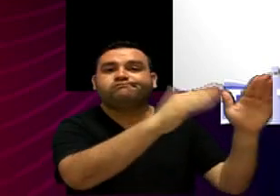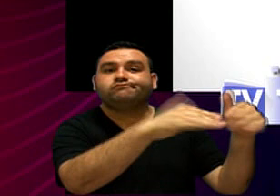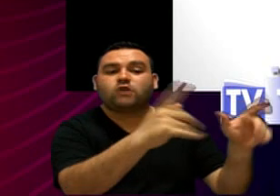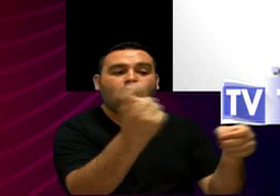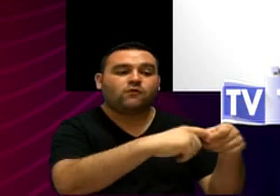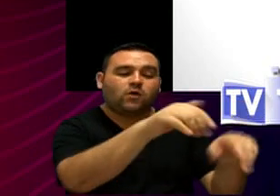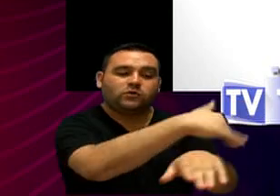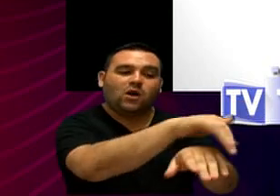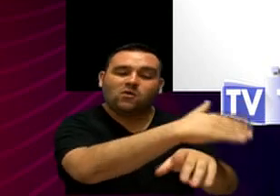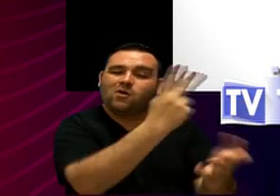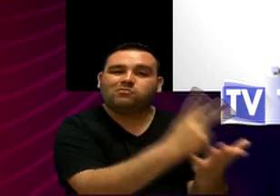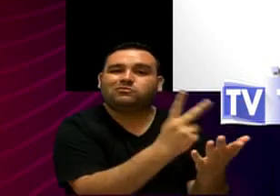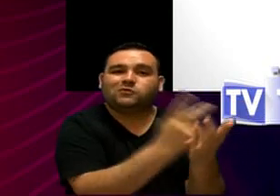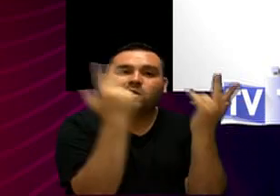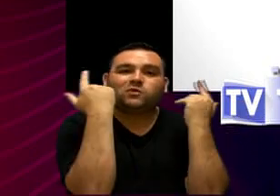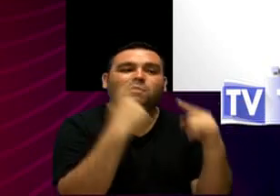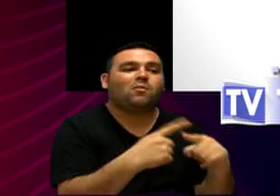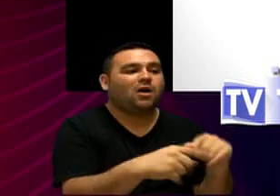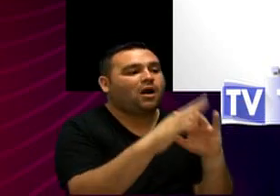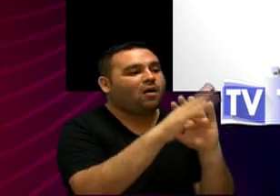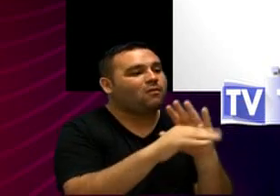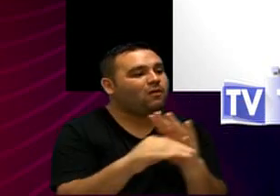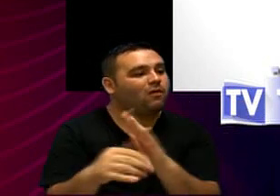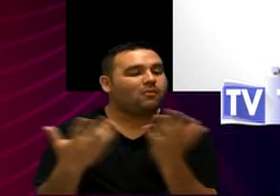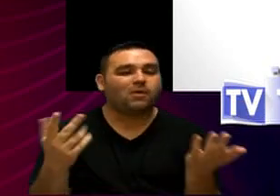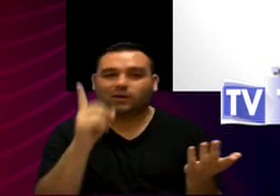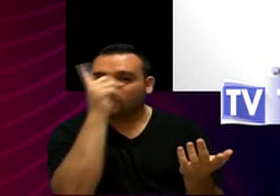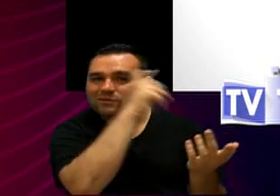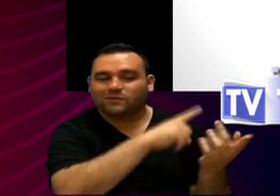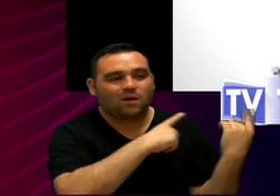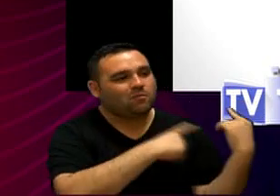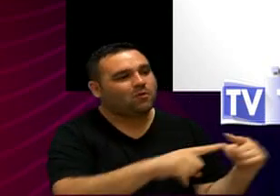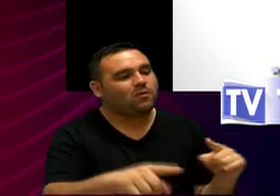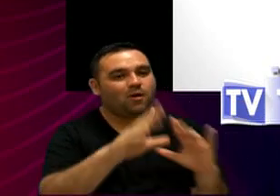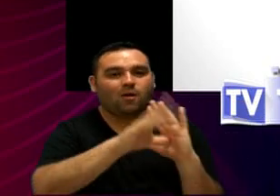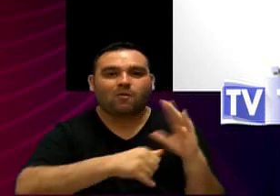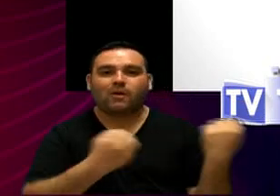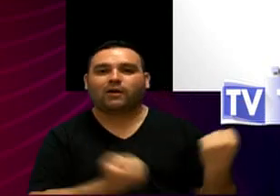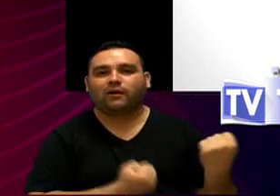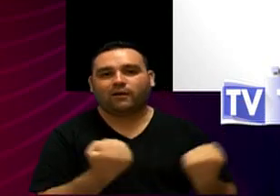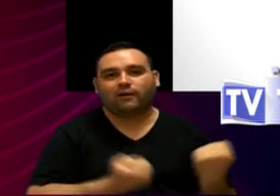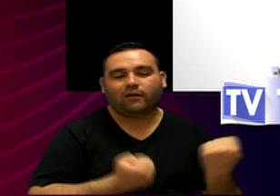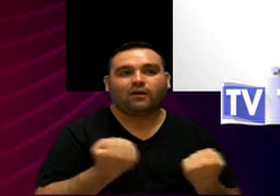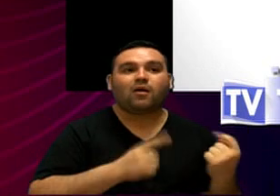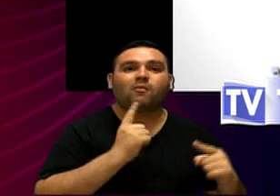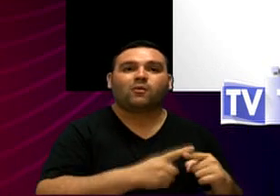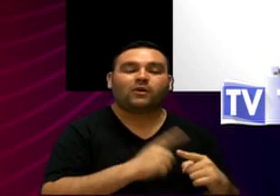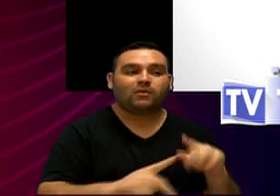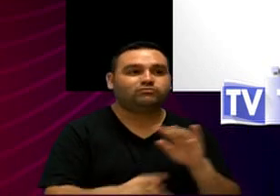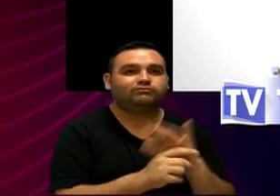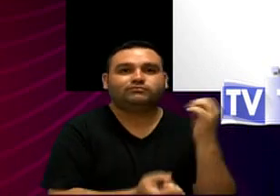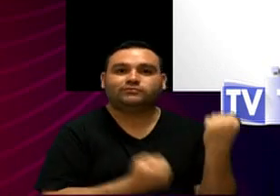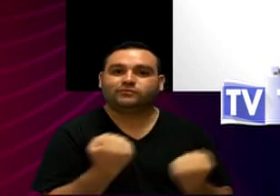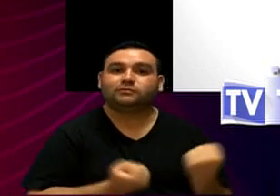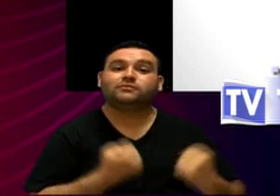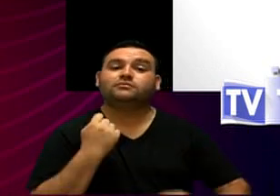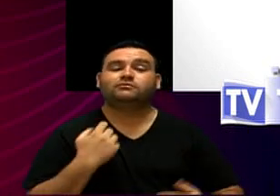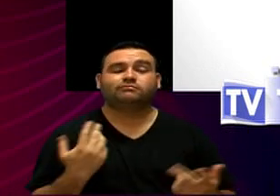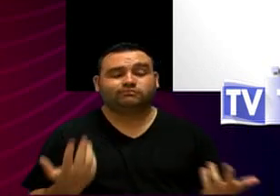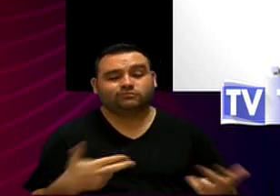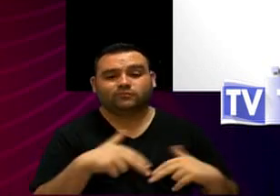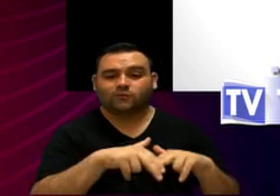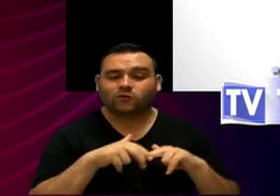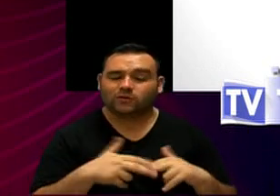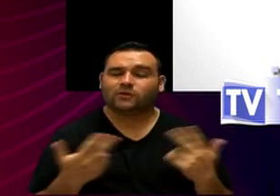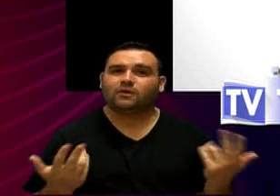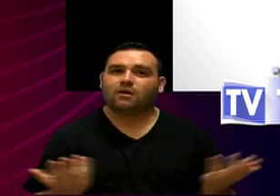volta para a rua no mesmo dia para furtar. É difícil o combate ao furto de veículo, ao crime patrimonial, exatamente por causa disso.